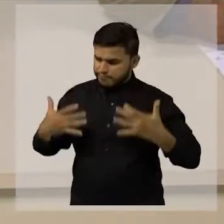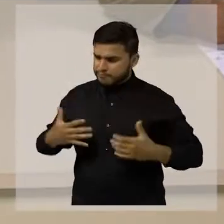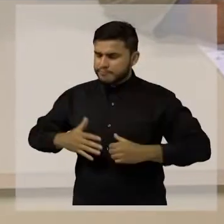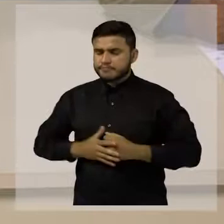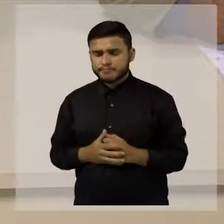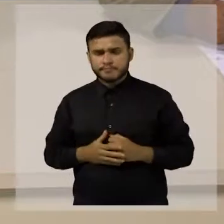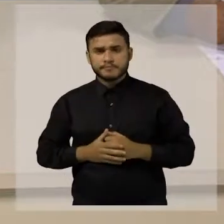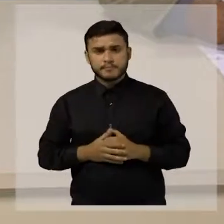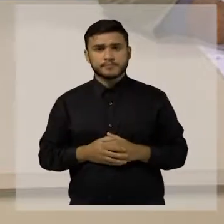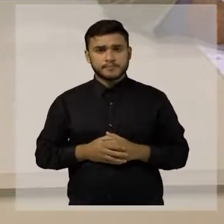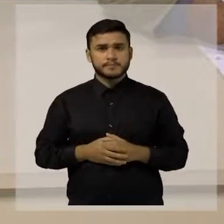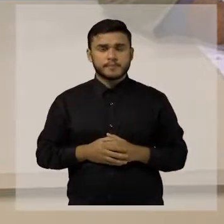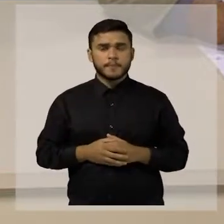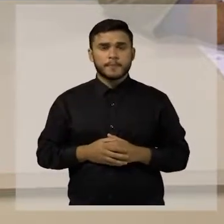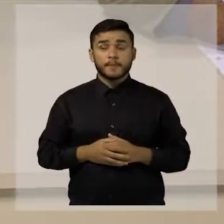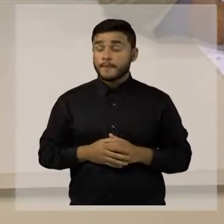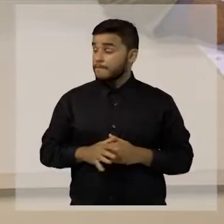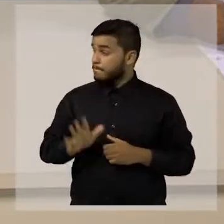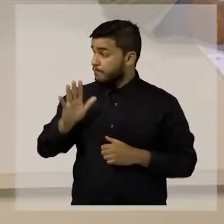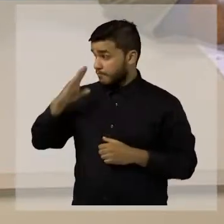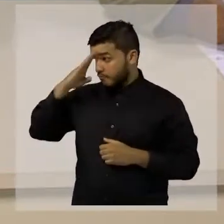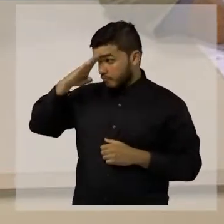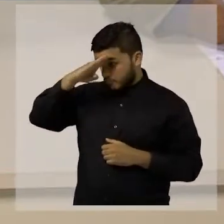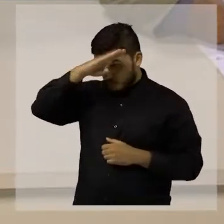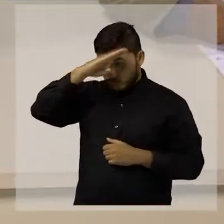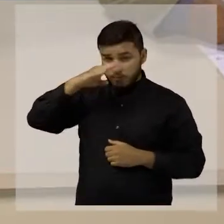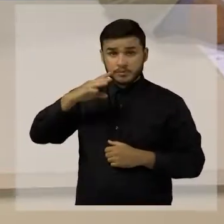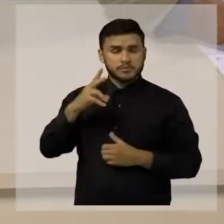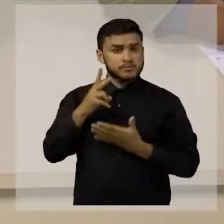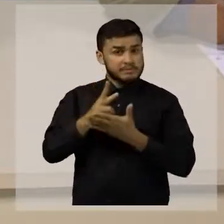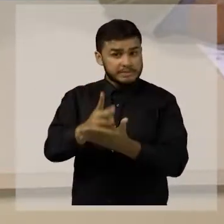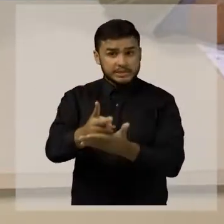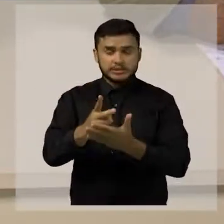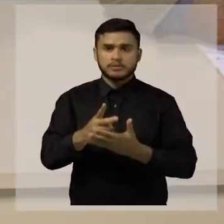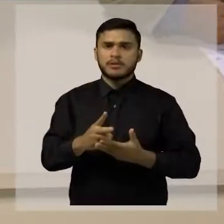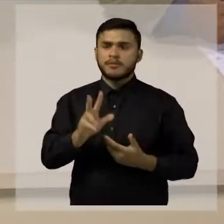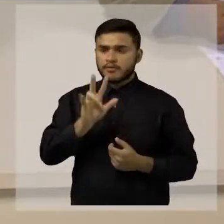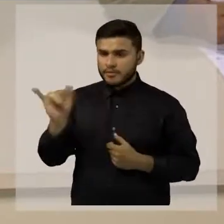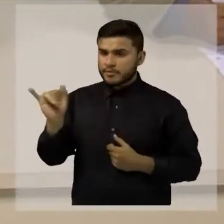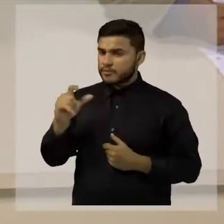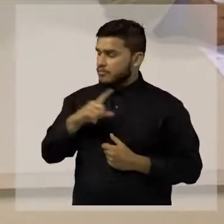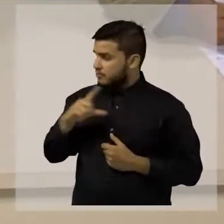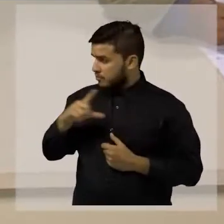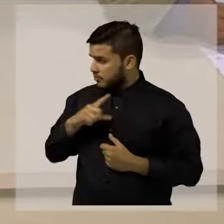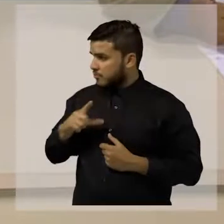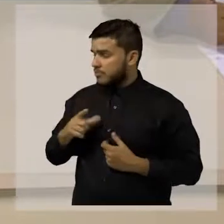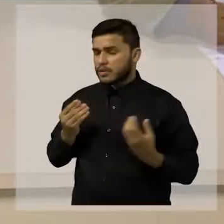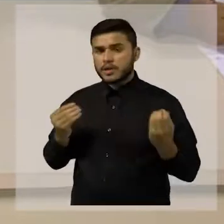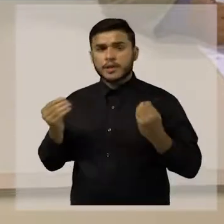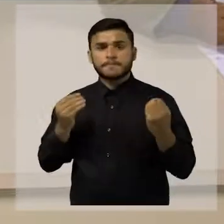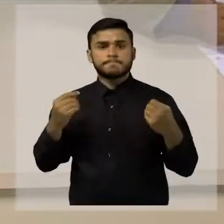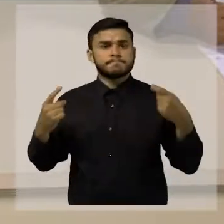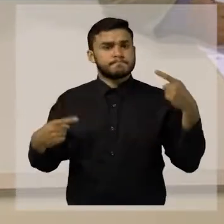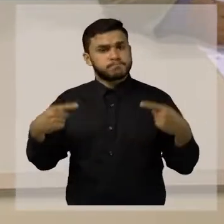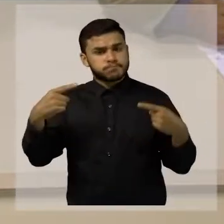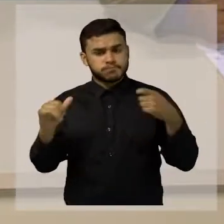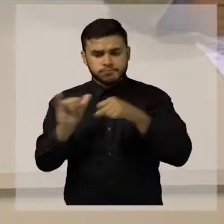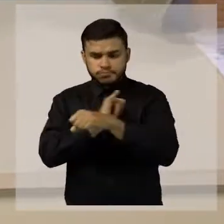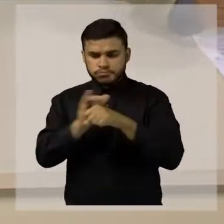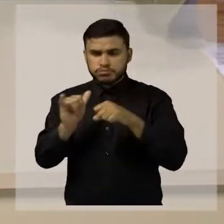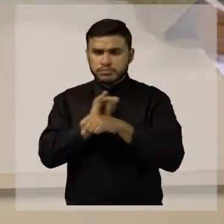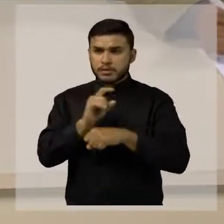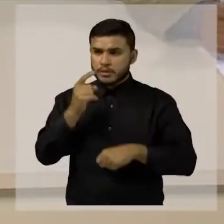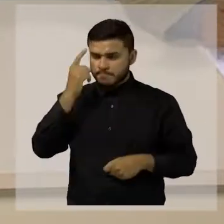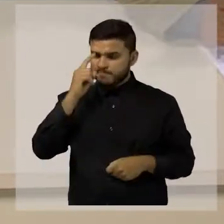avaliação, enquanto Jair Messias Bolsonaro tiver condições de implantar políticas que não passem